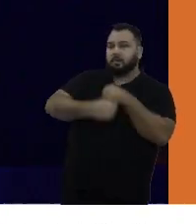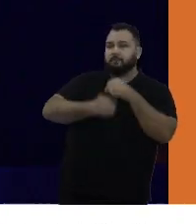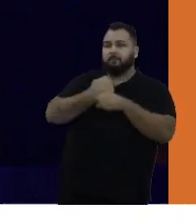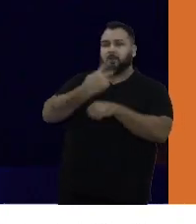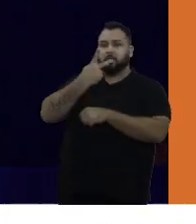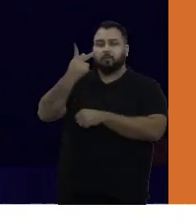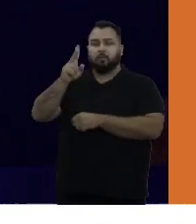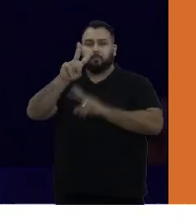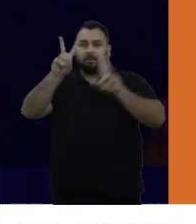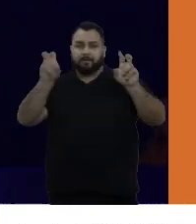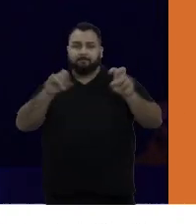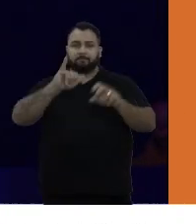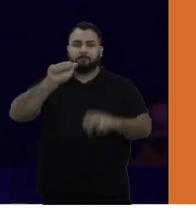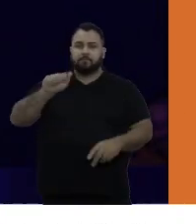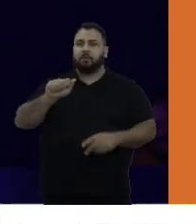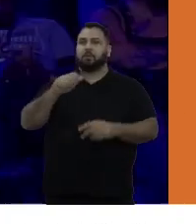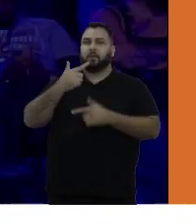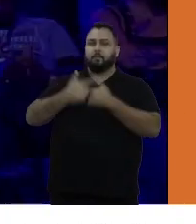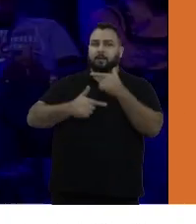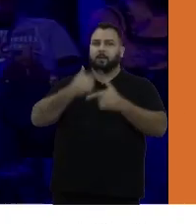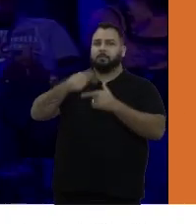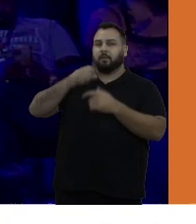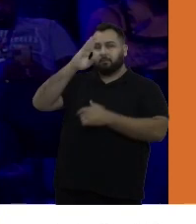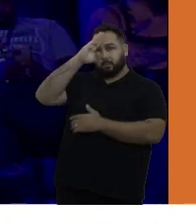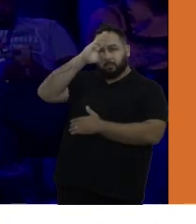o trabalho é uma das principais